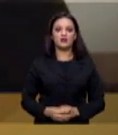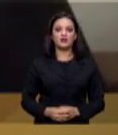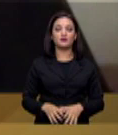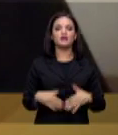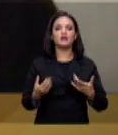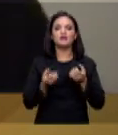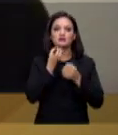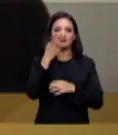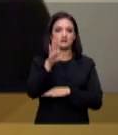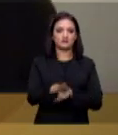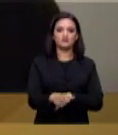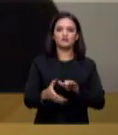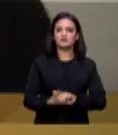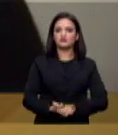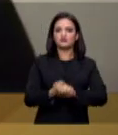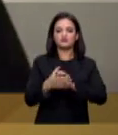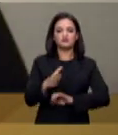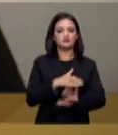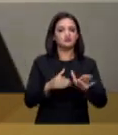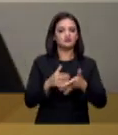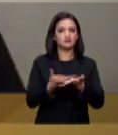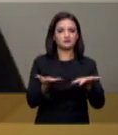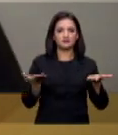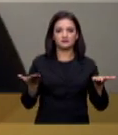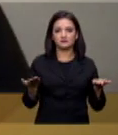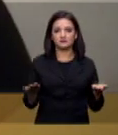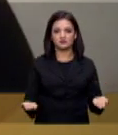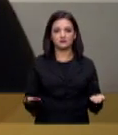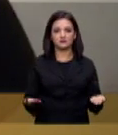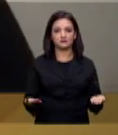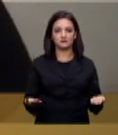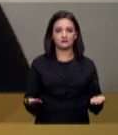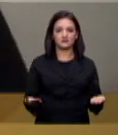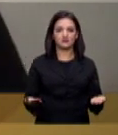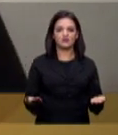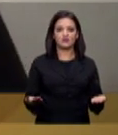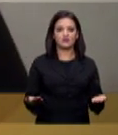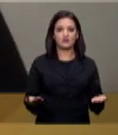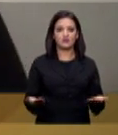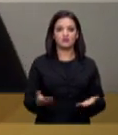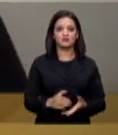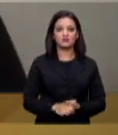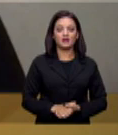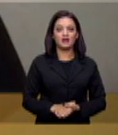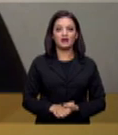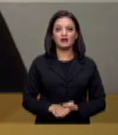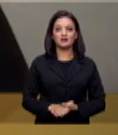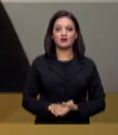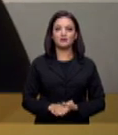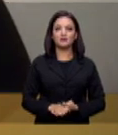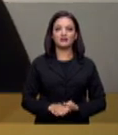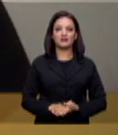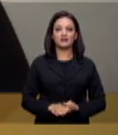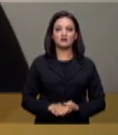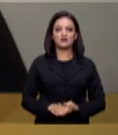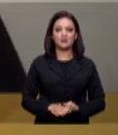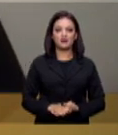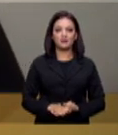na pessoa de Vossa Excelência. Senhor presidente, nós estamos em sede de